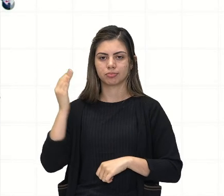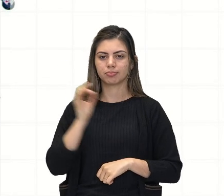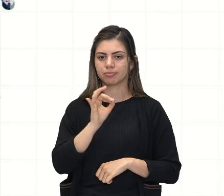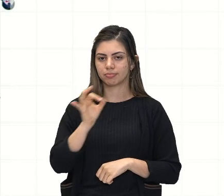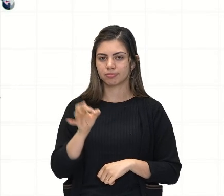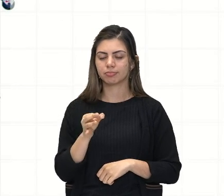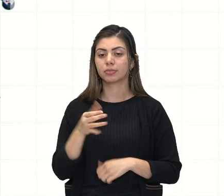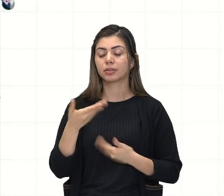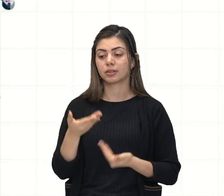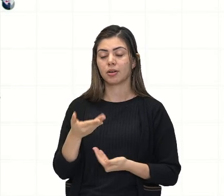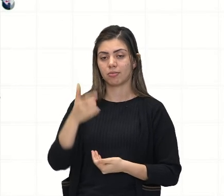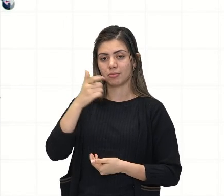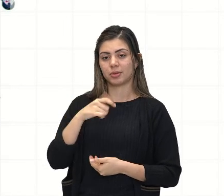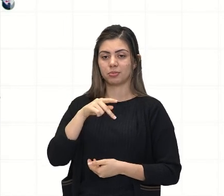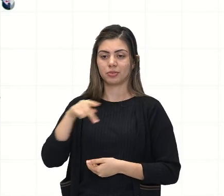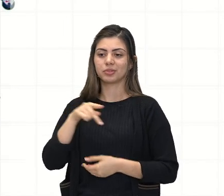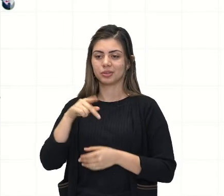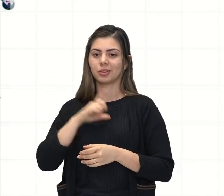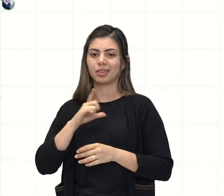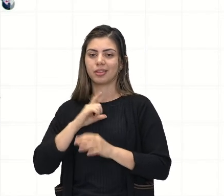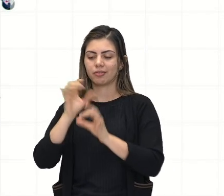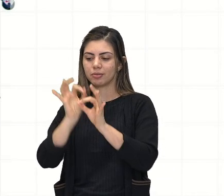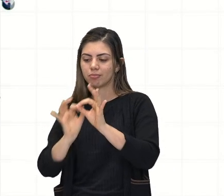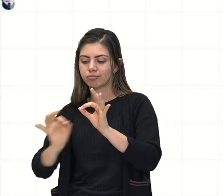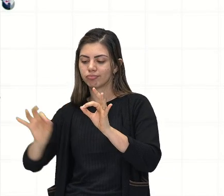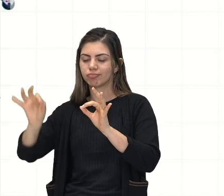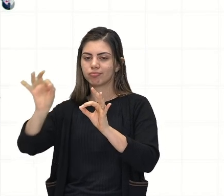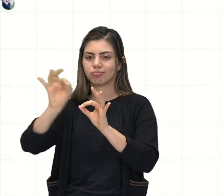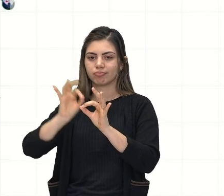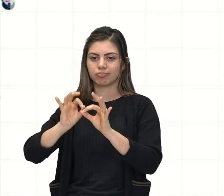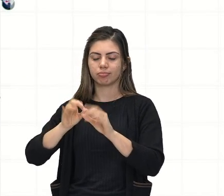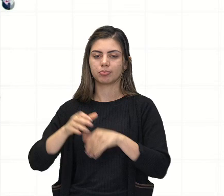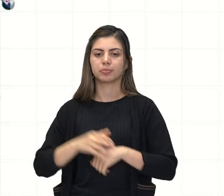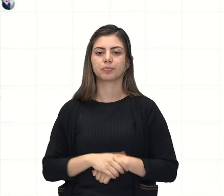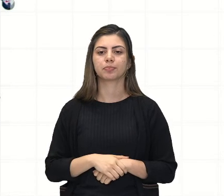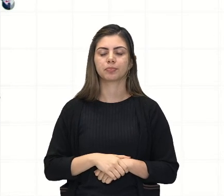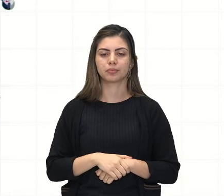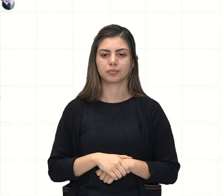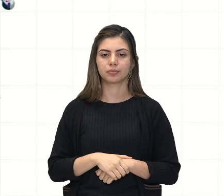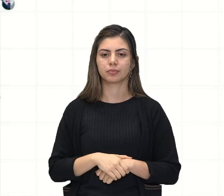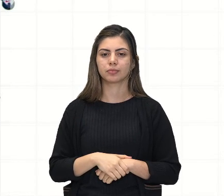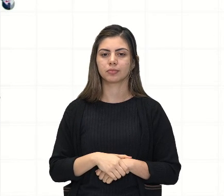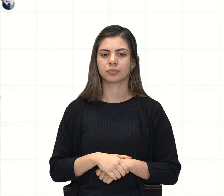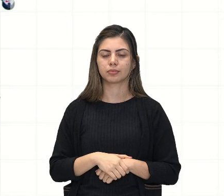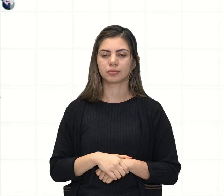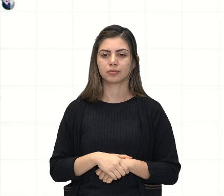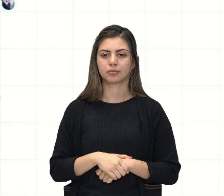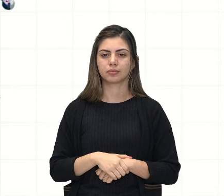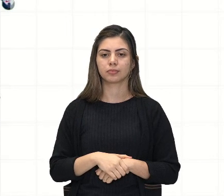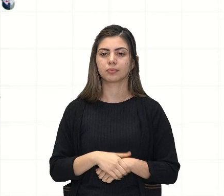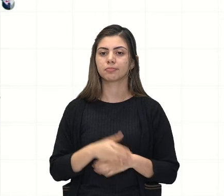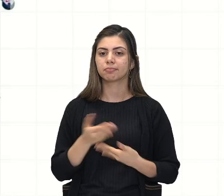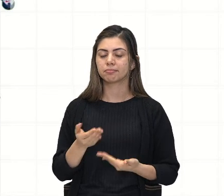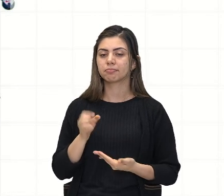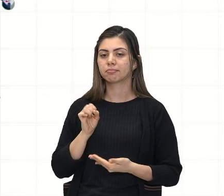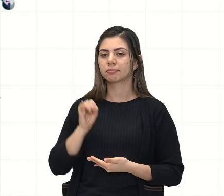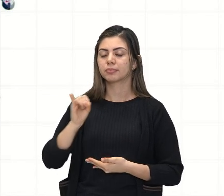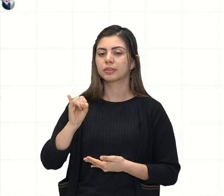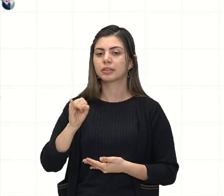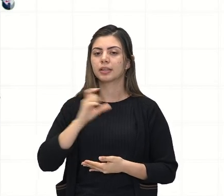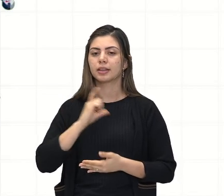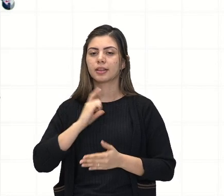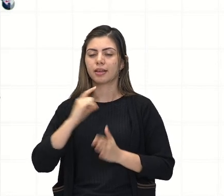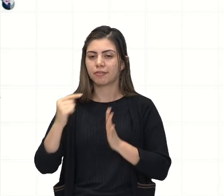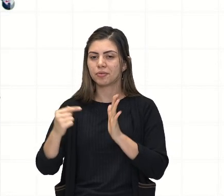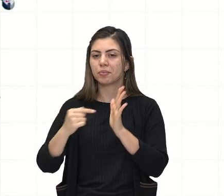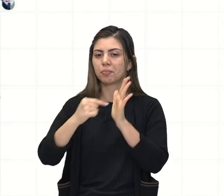Girou o professor Alexandre. Né? Porque se eu colocasse uma rotação num ponto, né, aqui na cabeça do professor Alexandre,